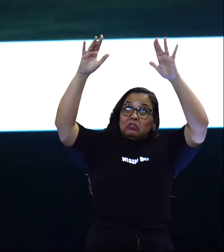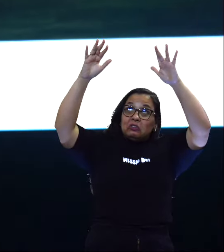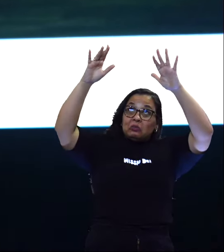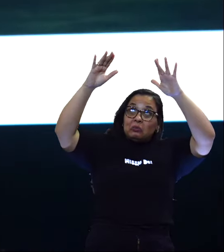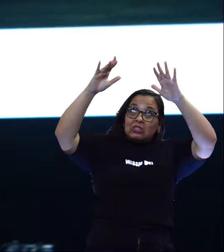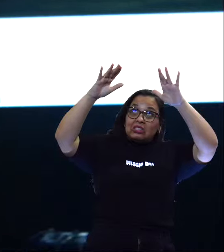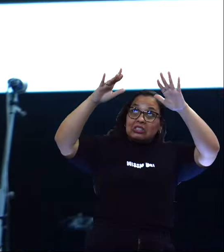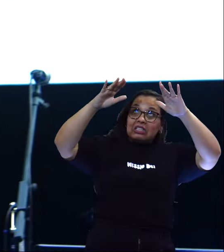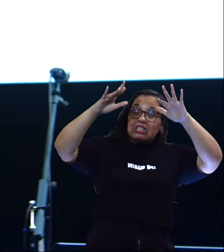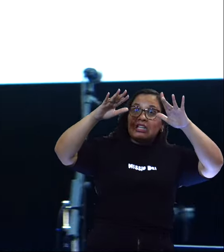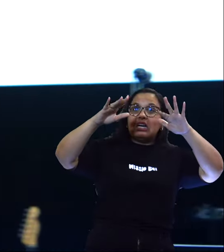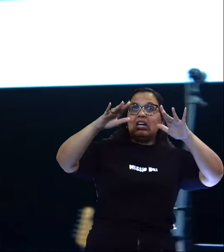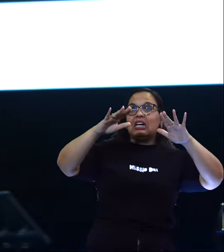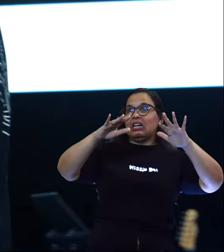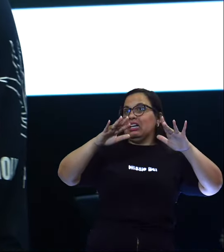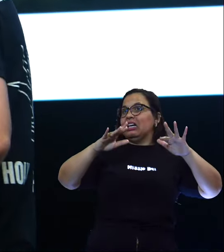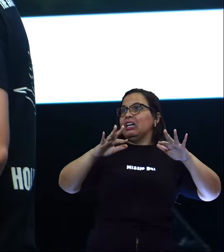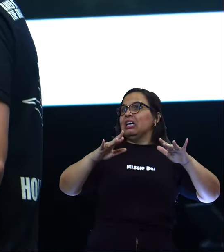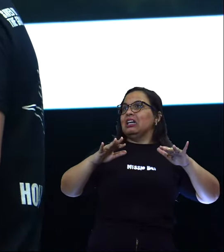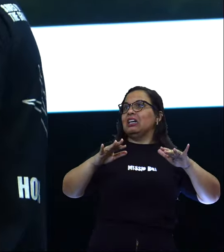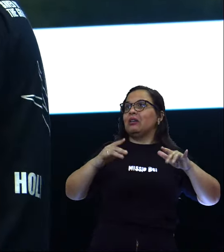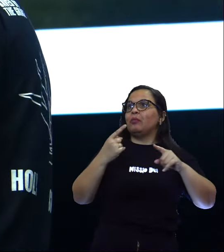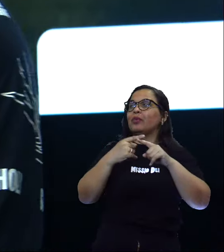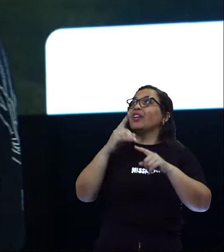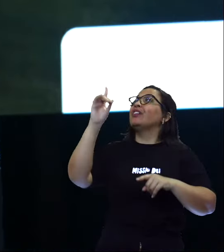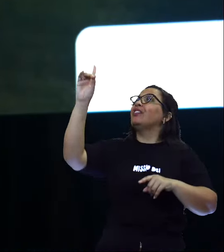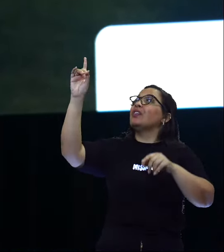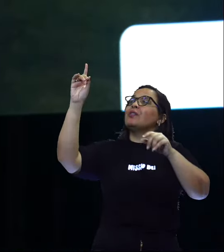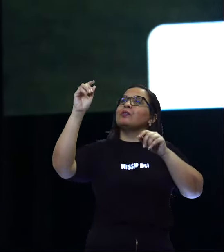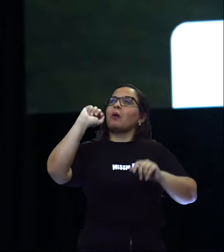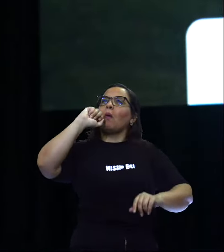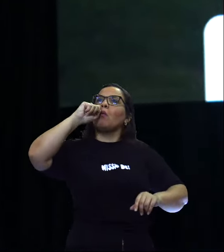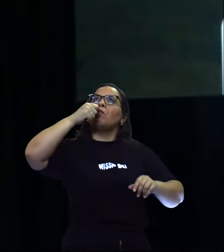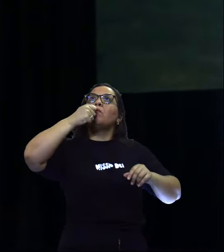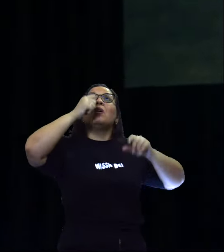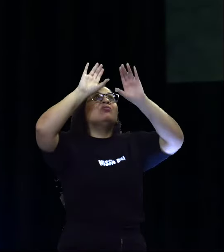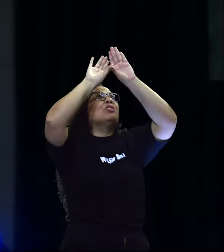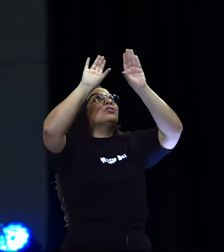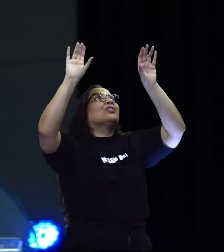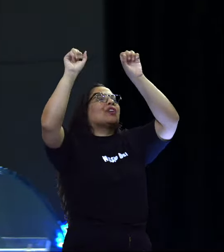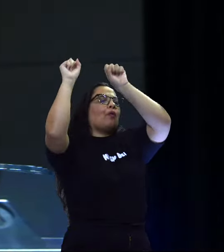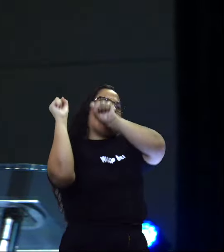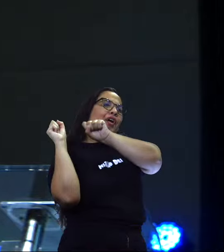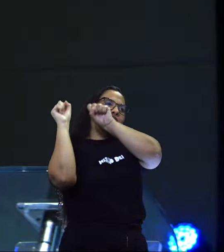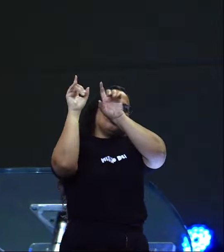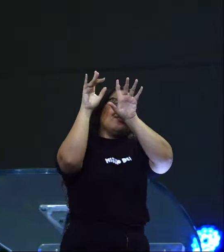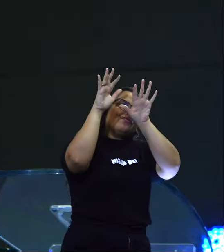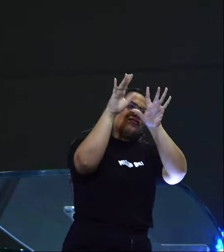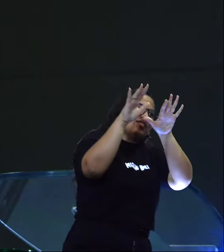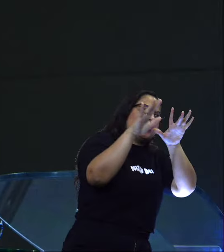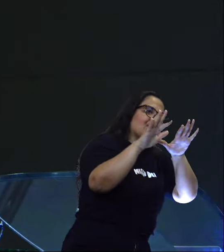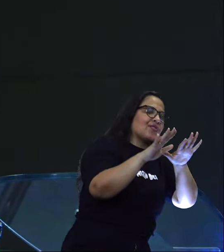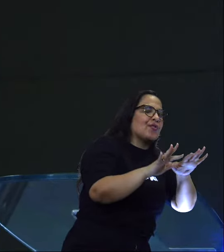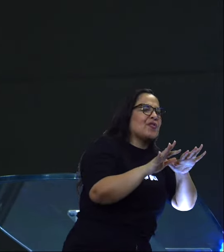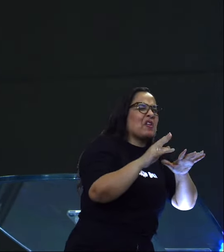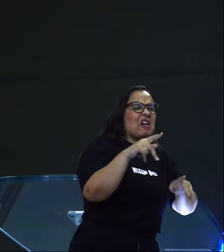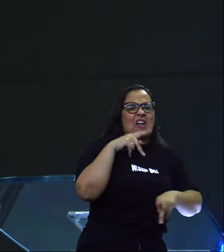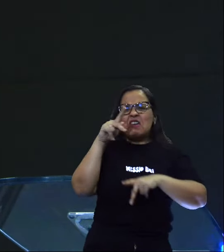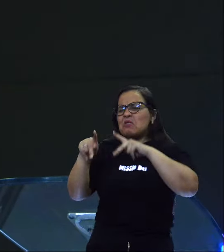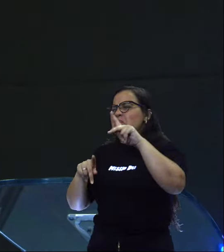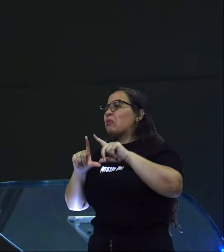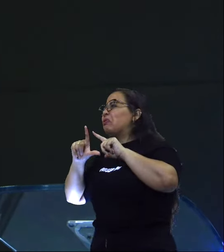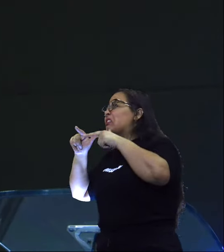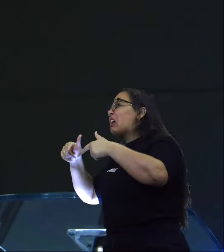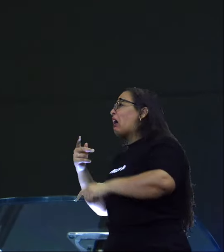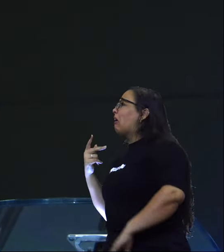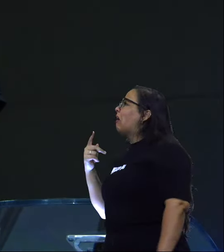quando tinha ainda pepino, alho, cebola. Aqui em Números capítulo 14, eles também vão reclamar da mesma maneira. E